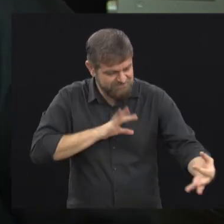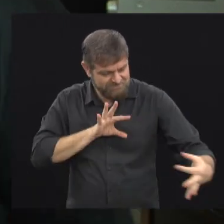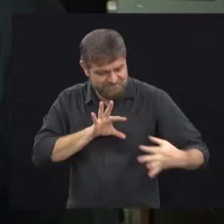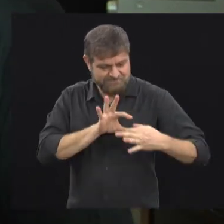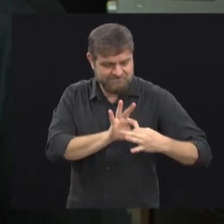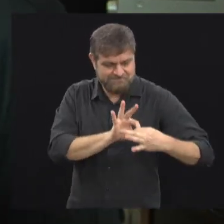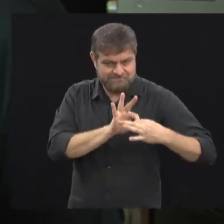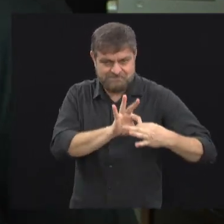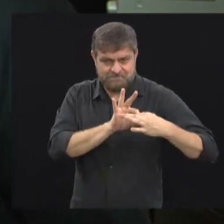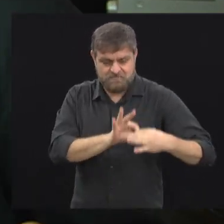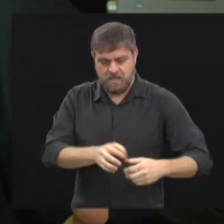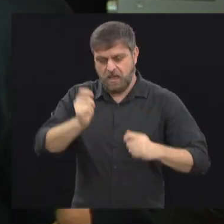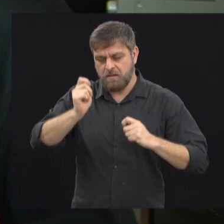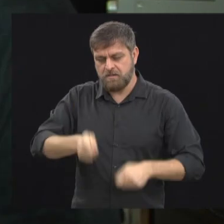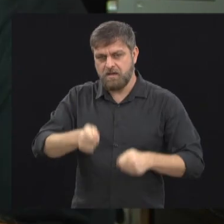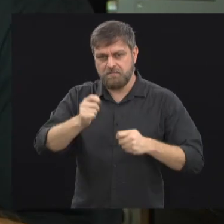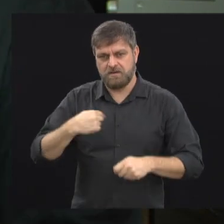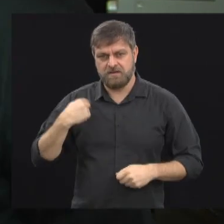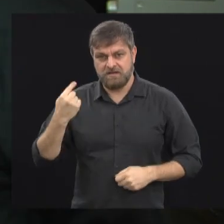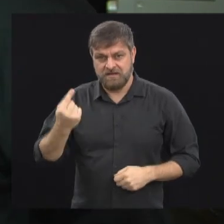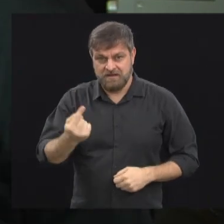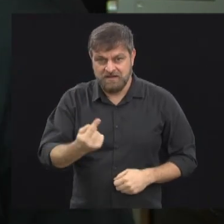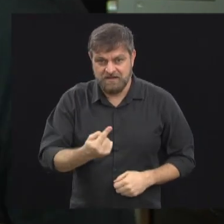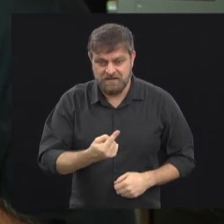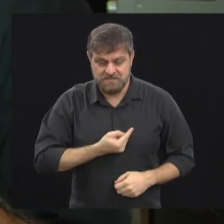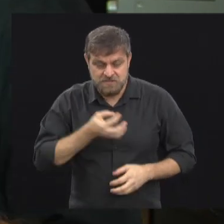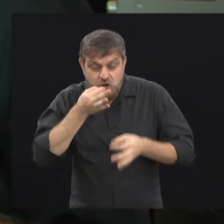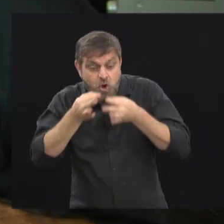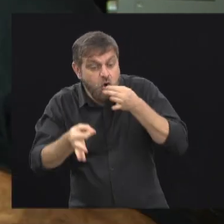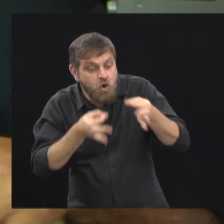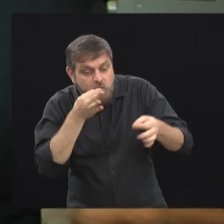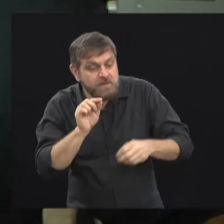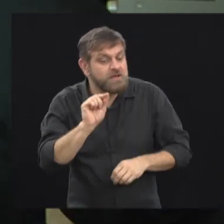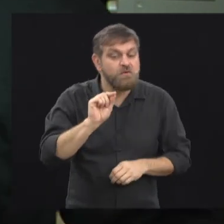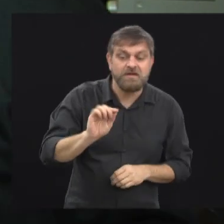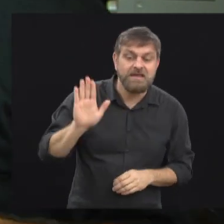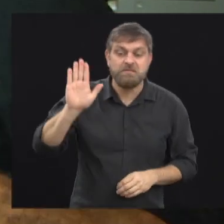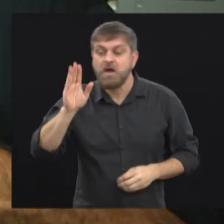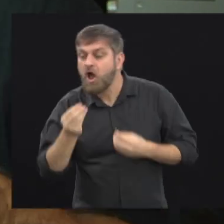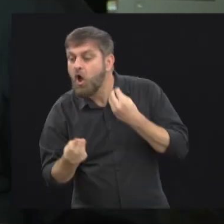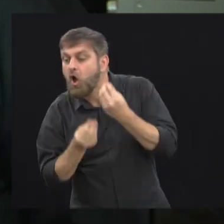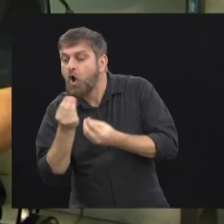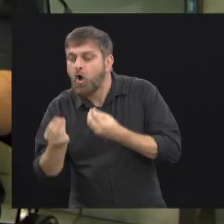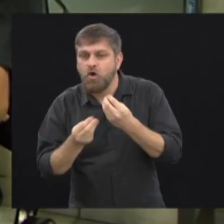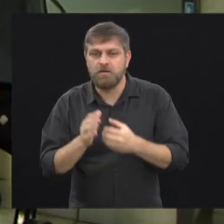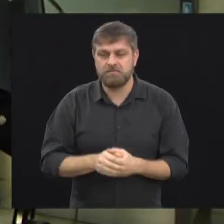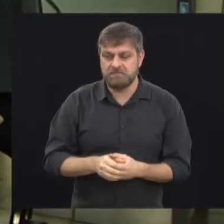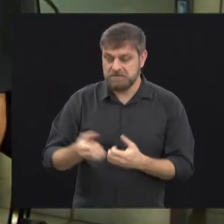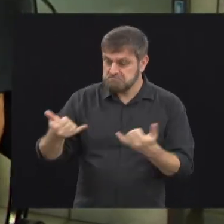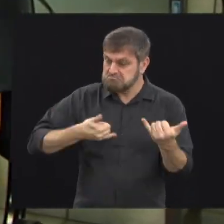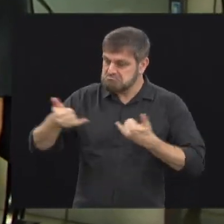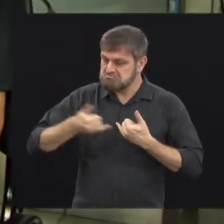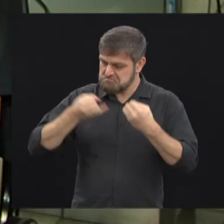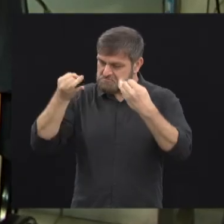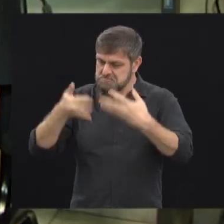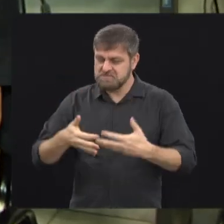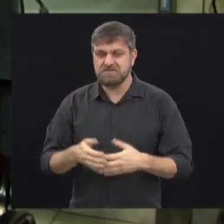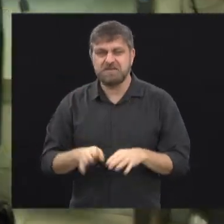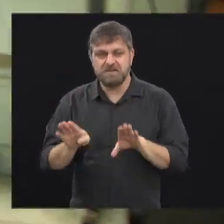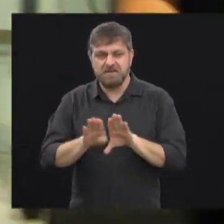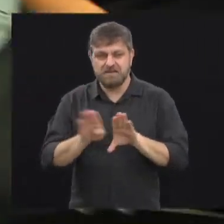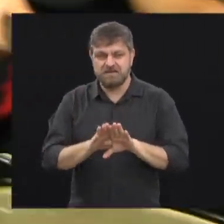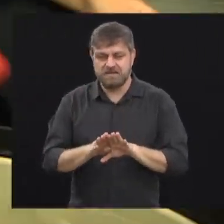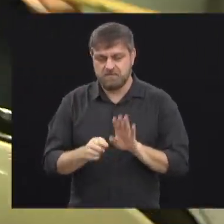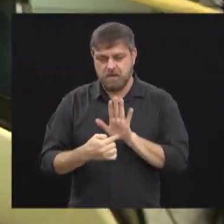aquilo. Às vezes até a gente abre alguma sugestão, pô, aqui a gente vai fazer o que aqui? Ele falou também sobre